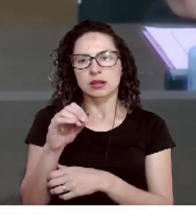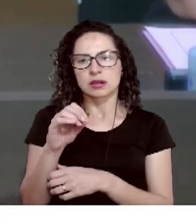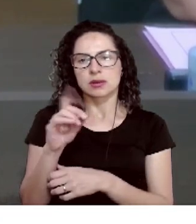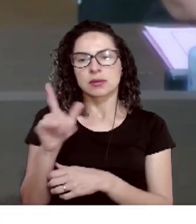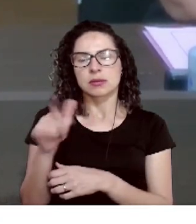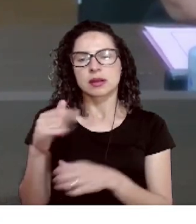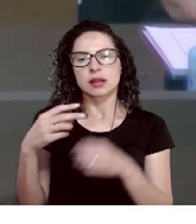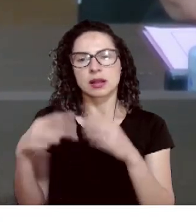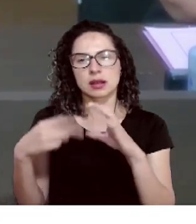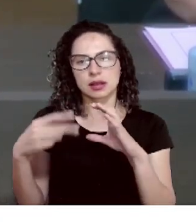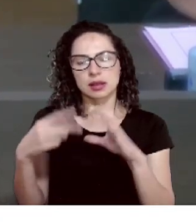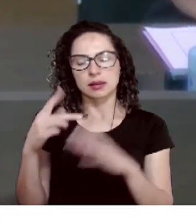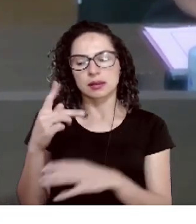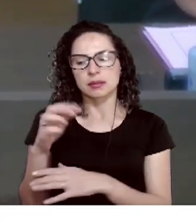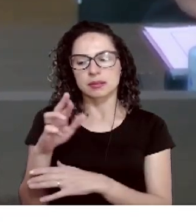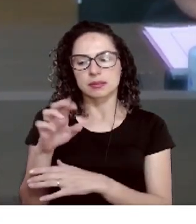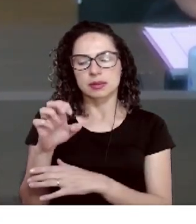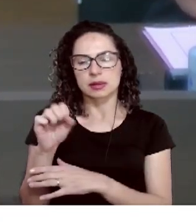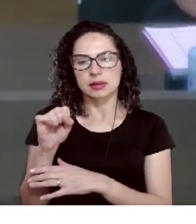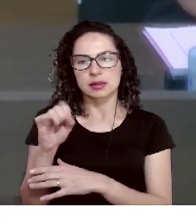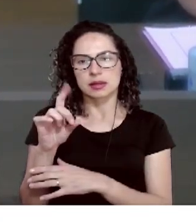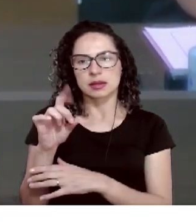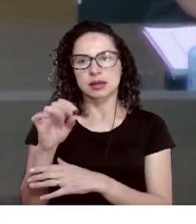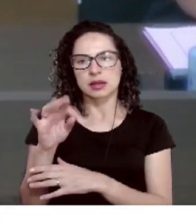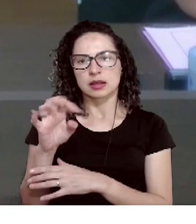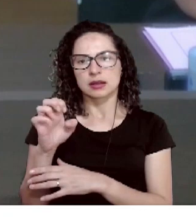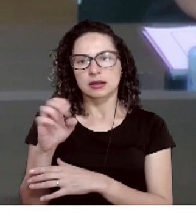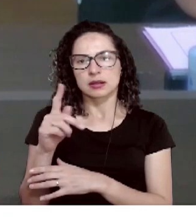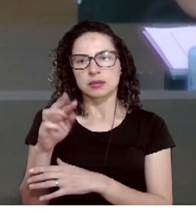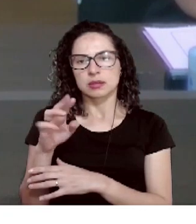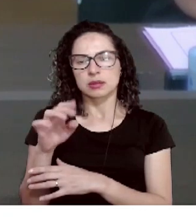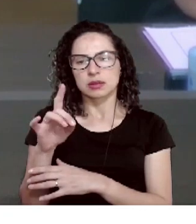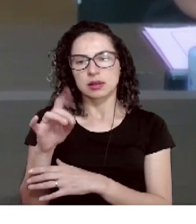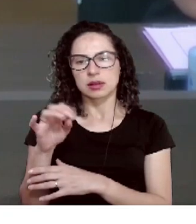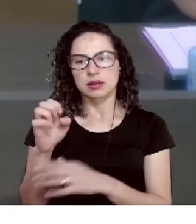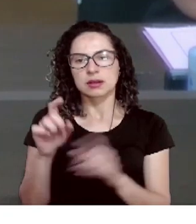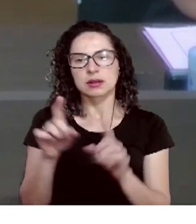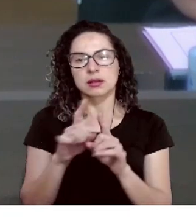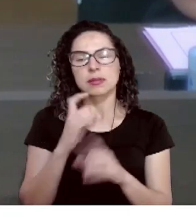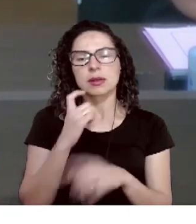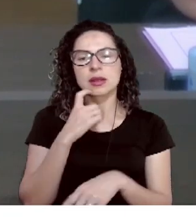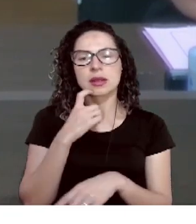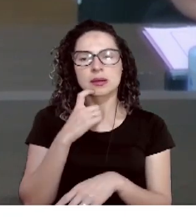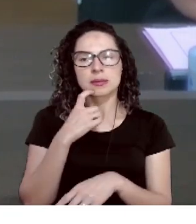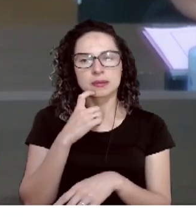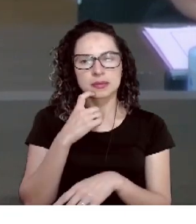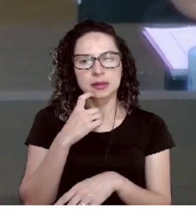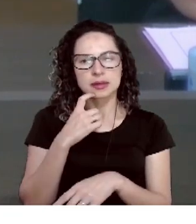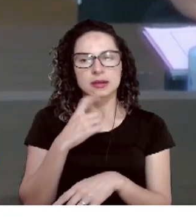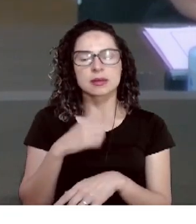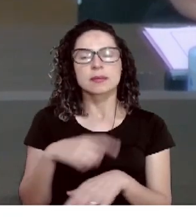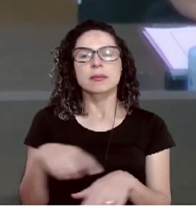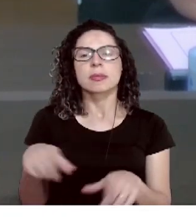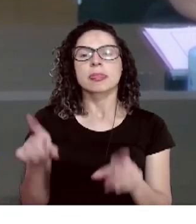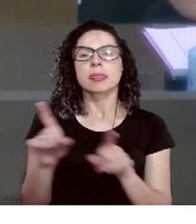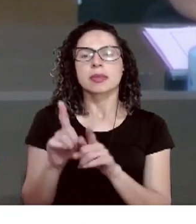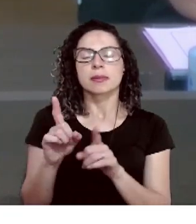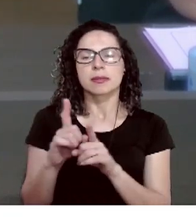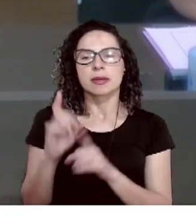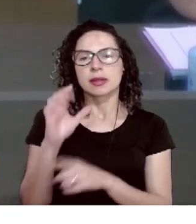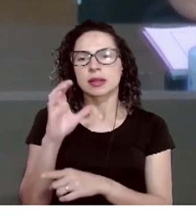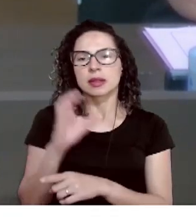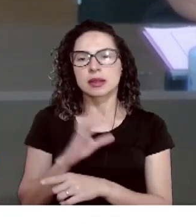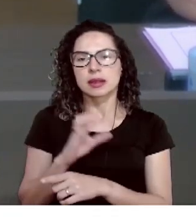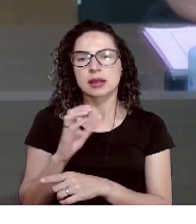Presidente Prudente, cidadão campineiro pela Câmara Municipal de Campinas, cidadão também